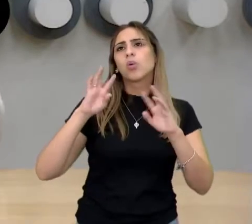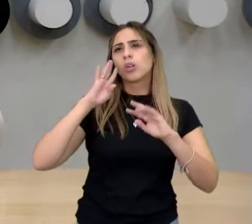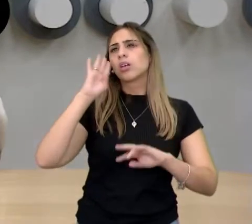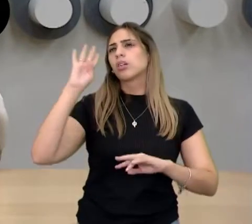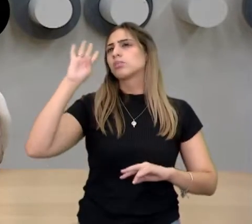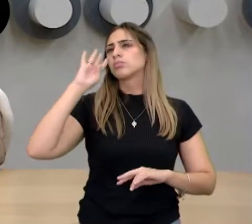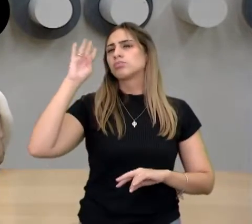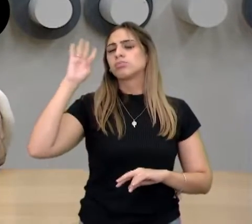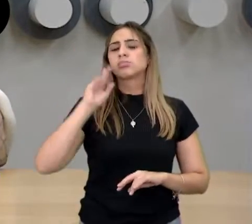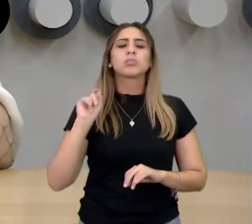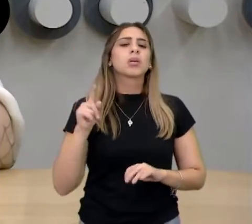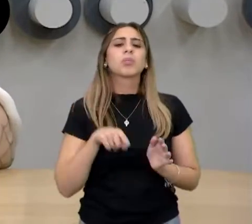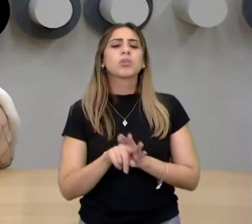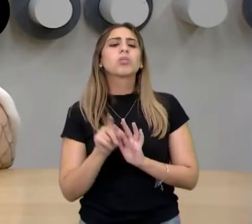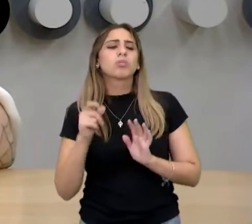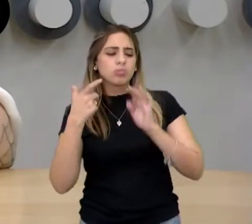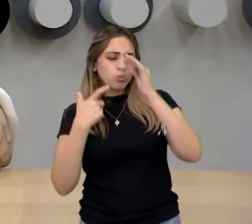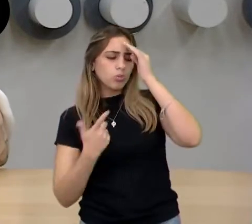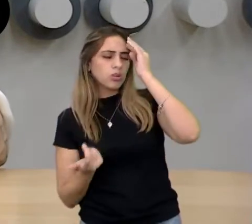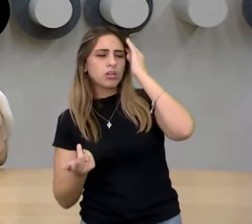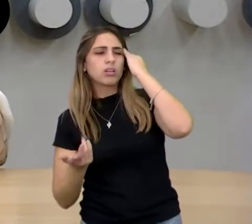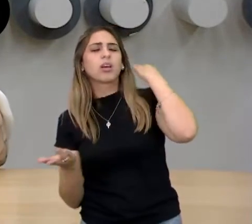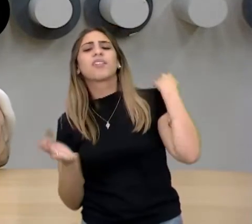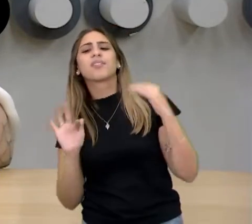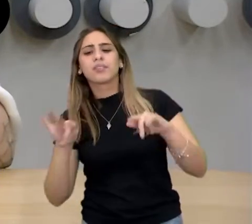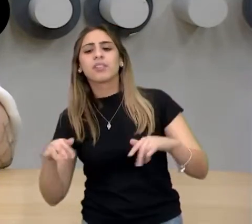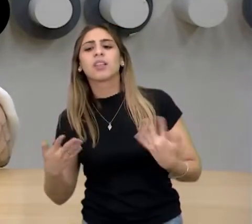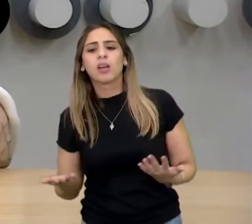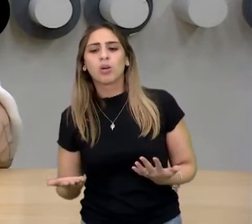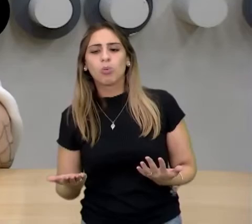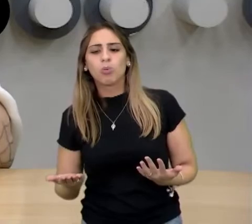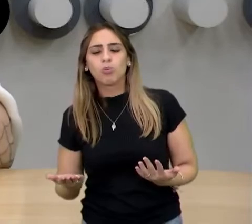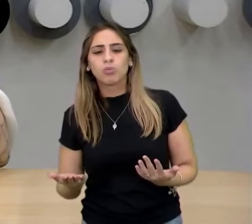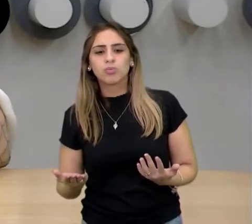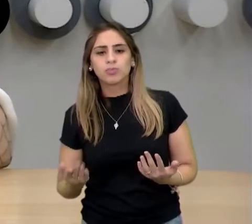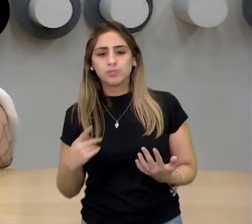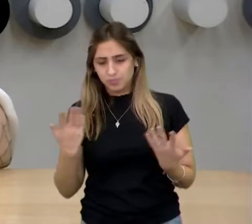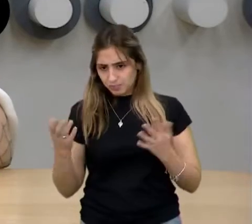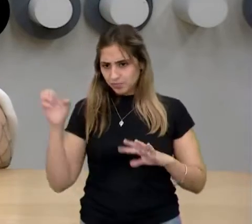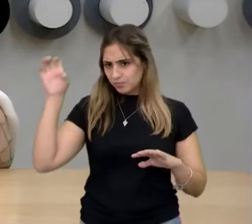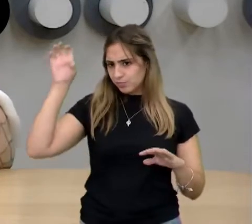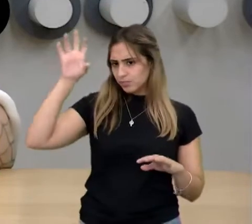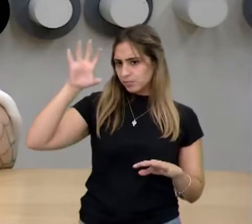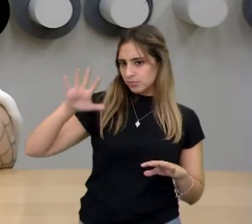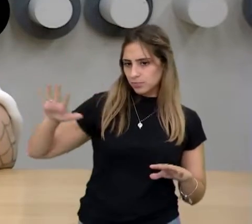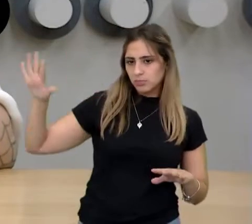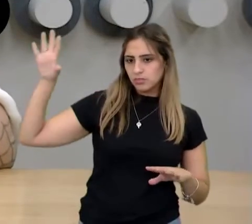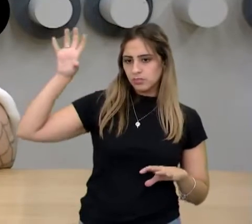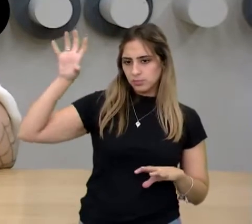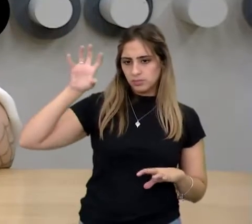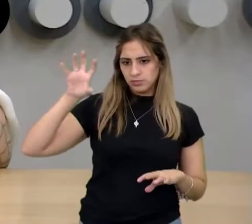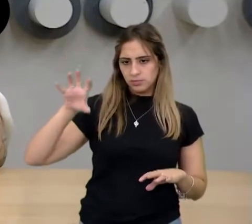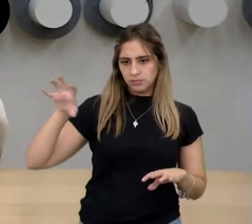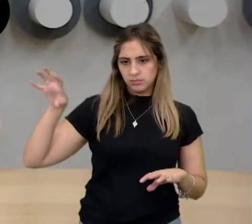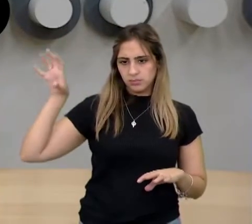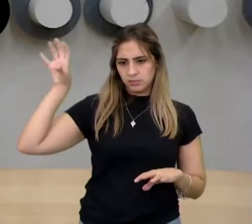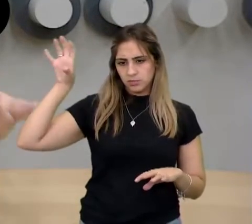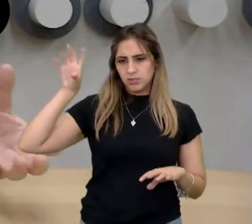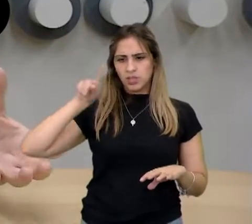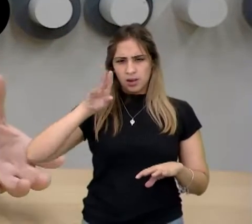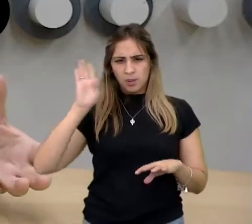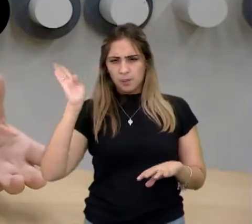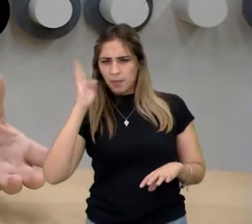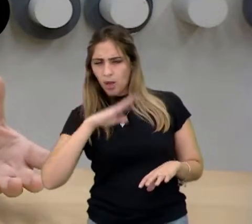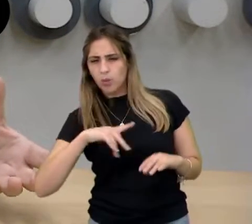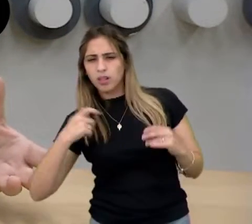seguinte: afinal de contas, gente, será que o Estado ele é um mal